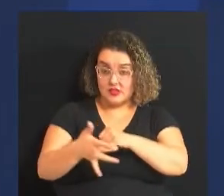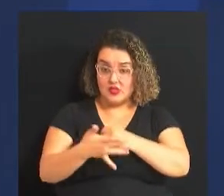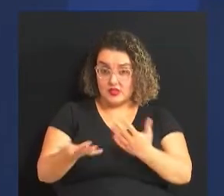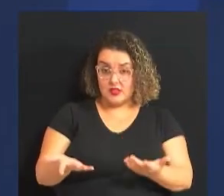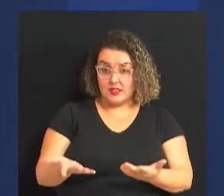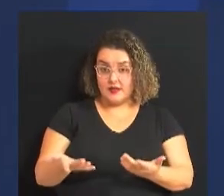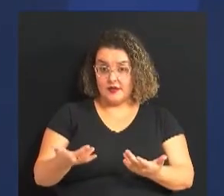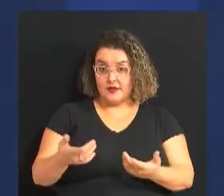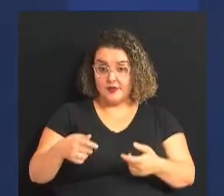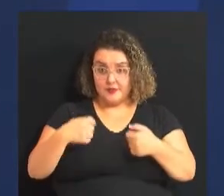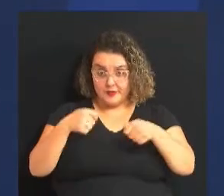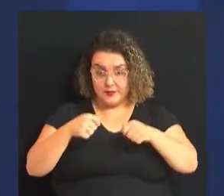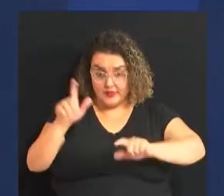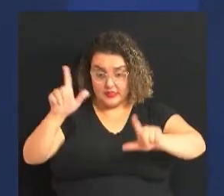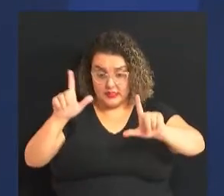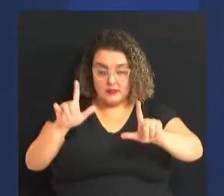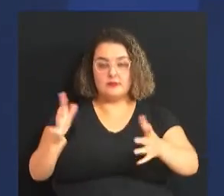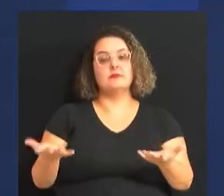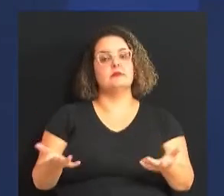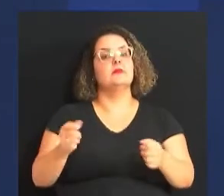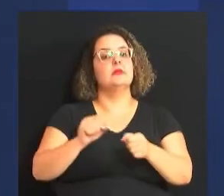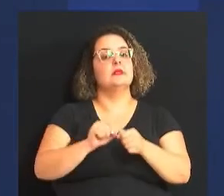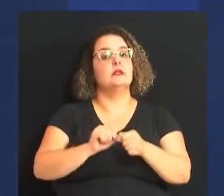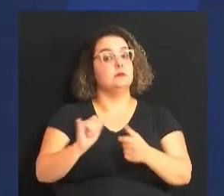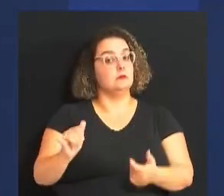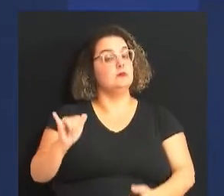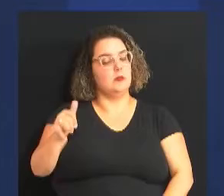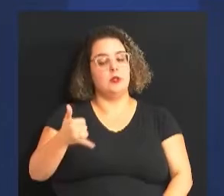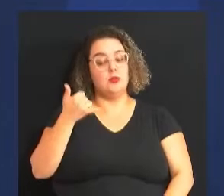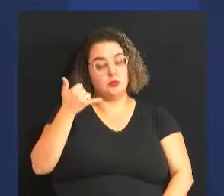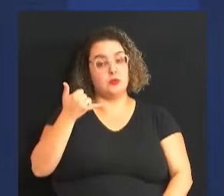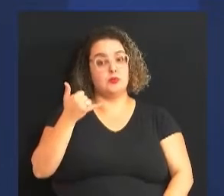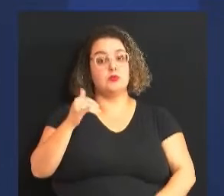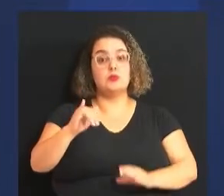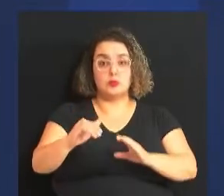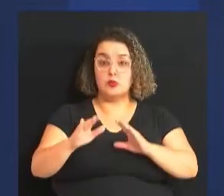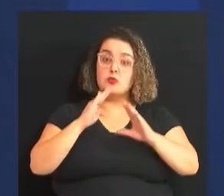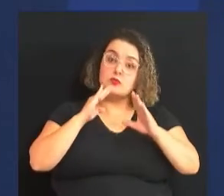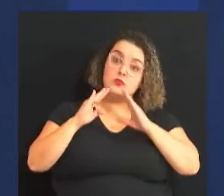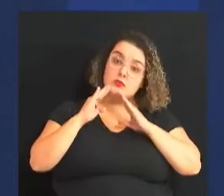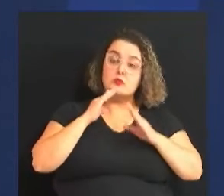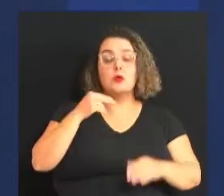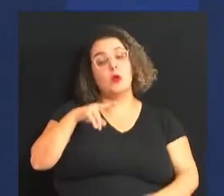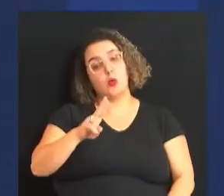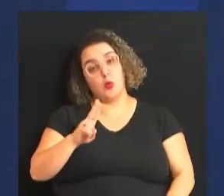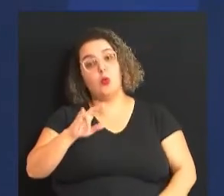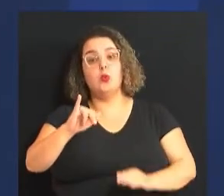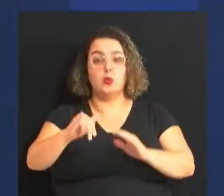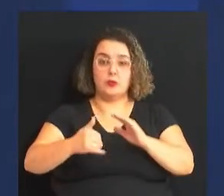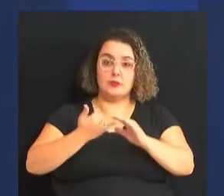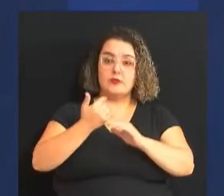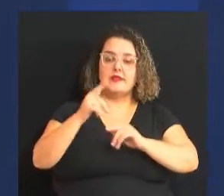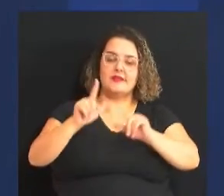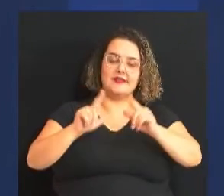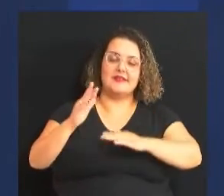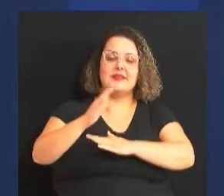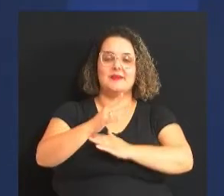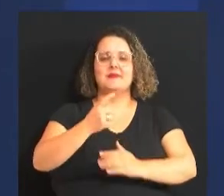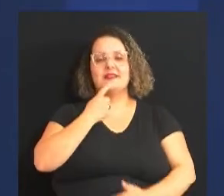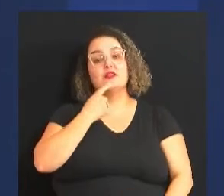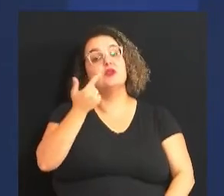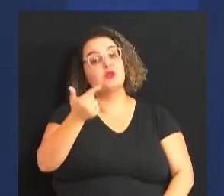precisar sair da frente da TV? Faz o seguinte, pega seu celular, entra lá no nosso Facebook ou no YouTube da TV Câmara Campinas que você